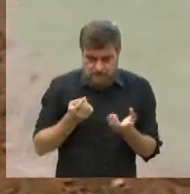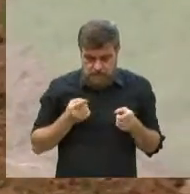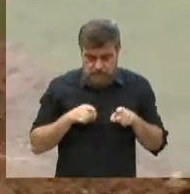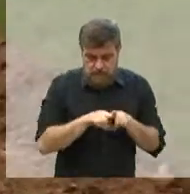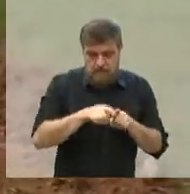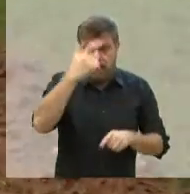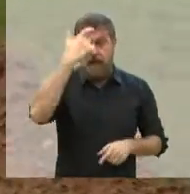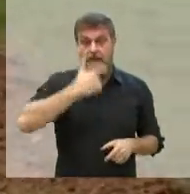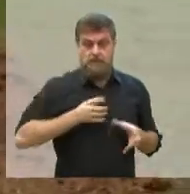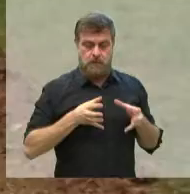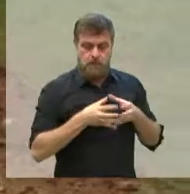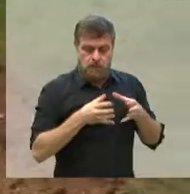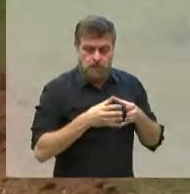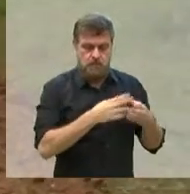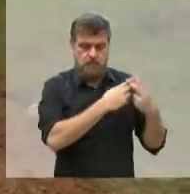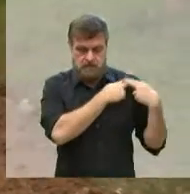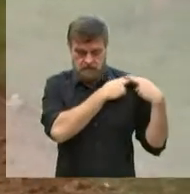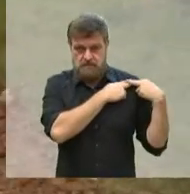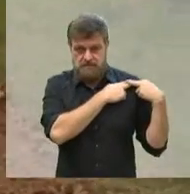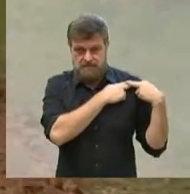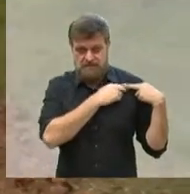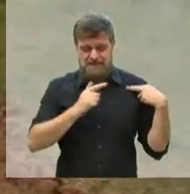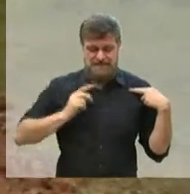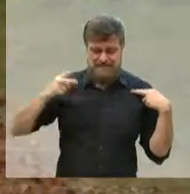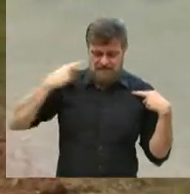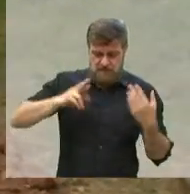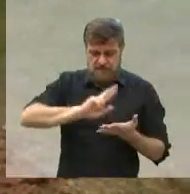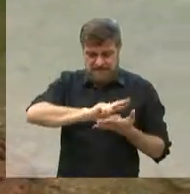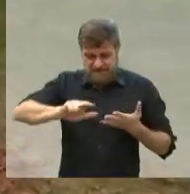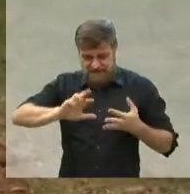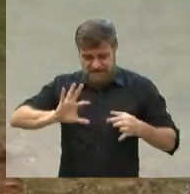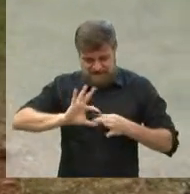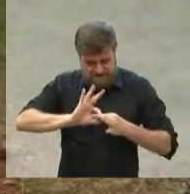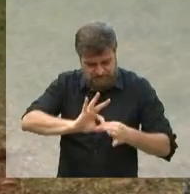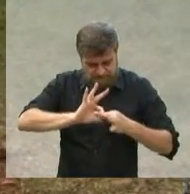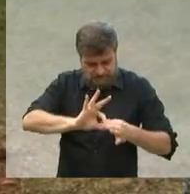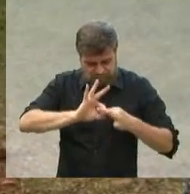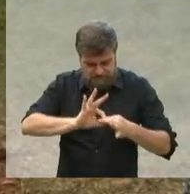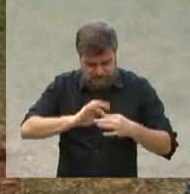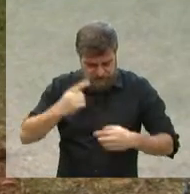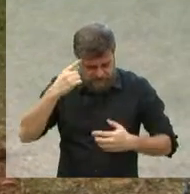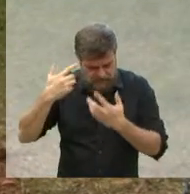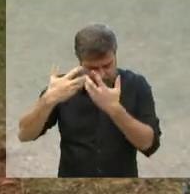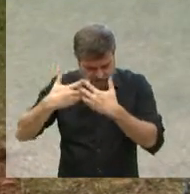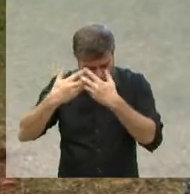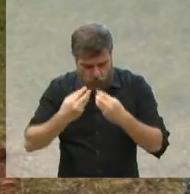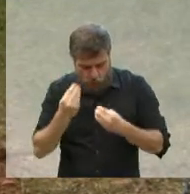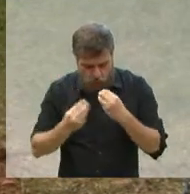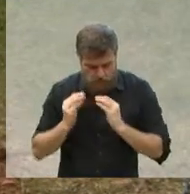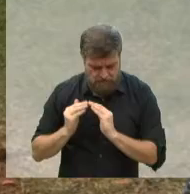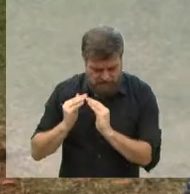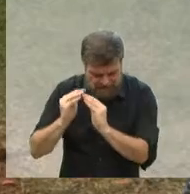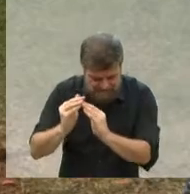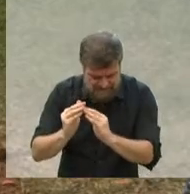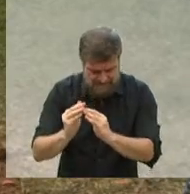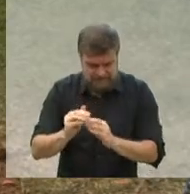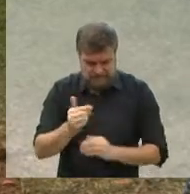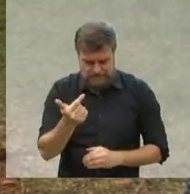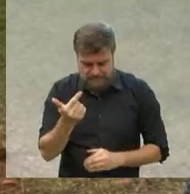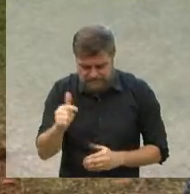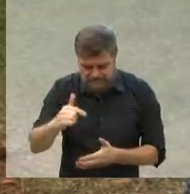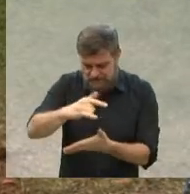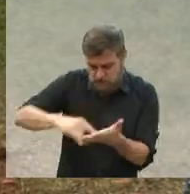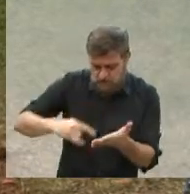apenas a minha comissão, que eu presidia, mas muitos vereadores, e começou um trabalho de regularização fundiária na cidade de